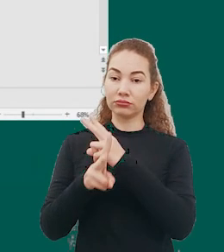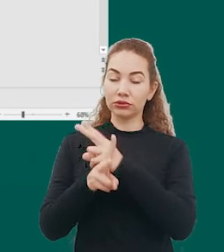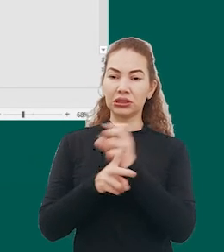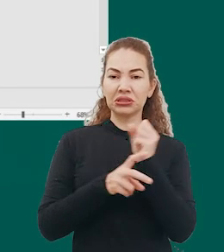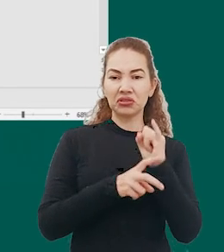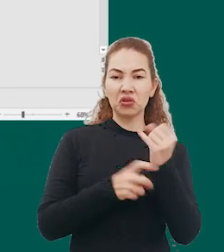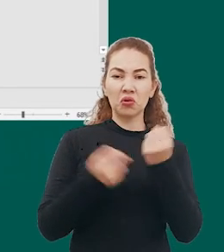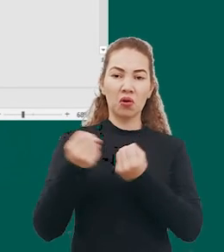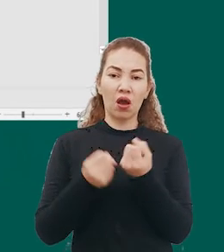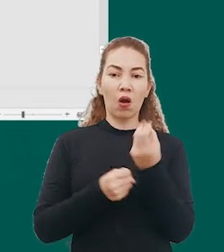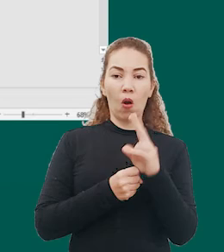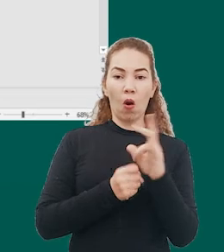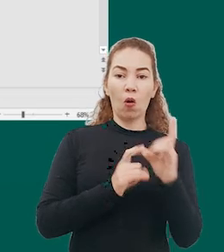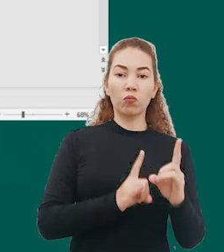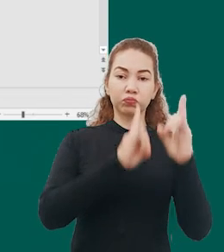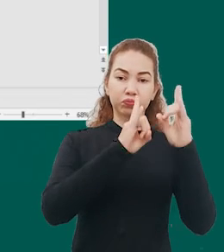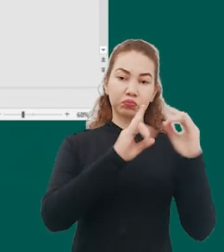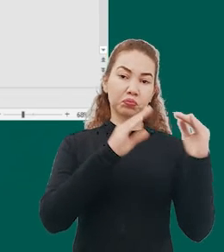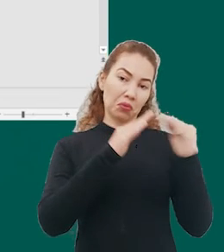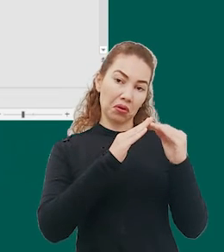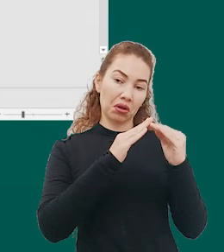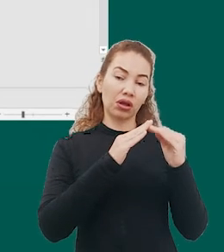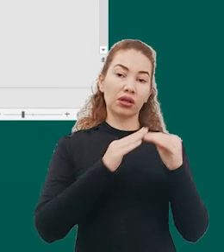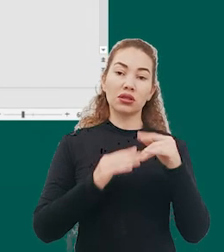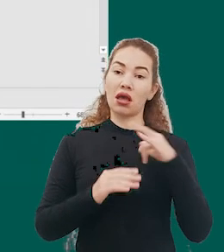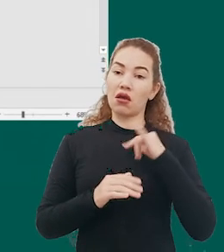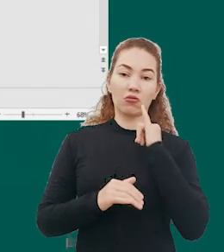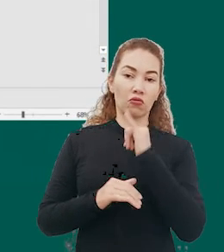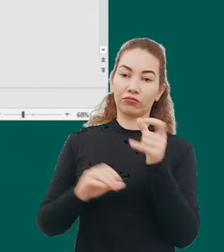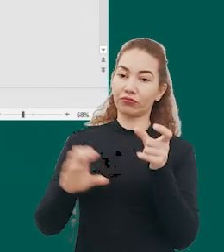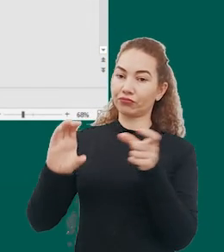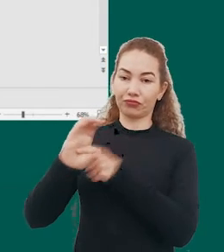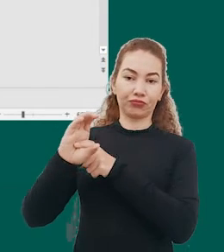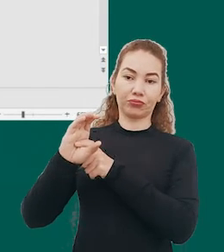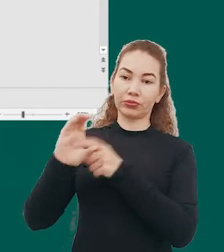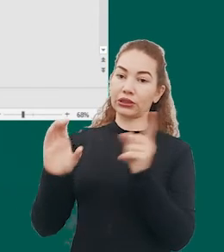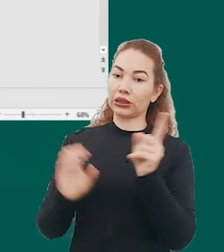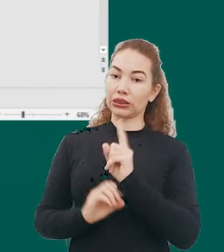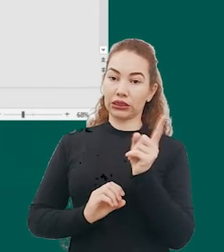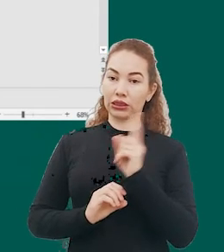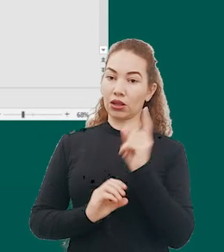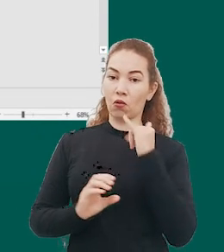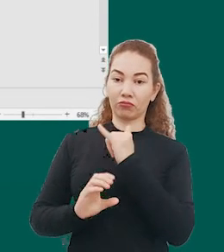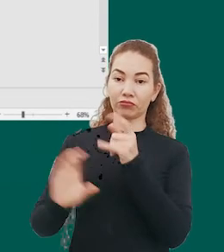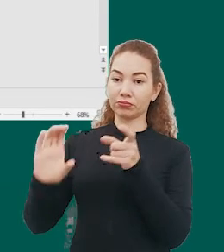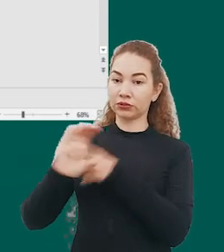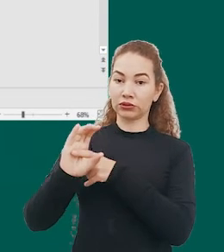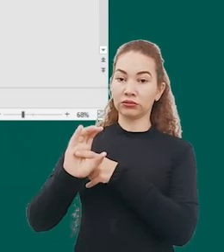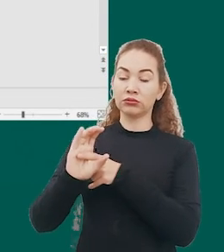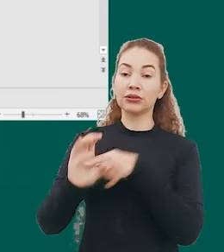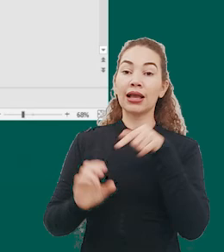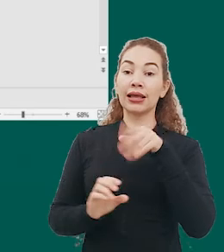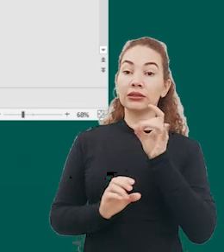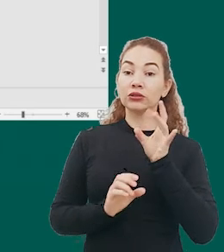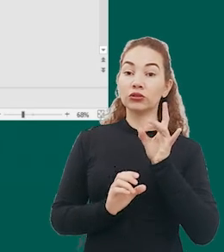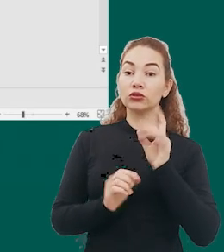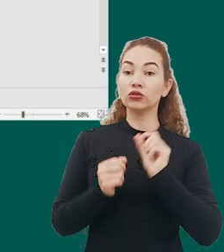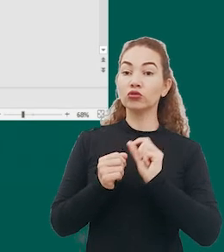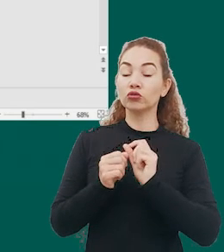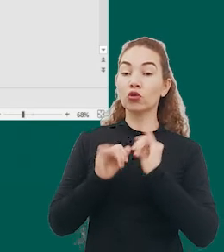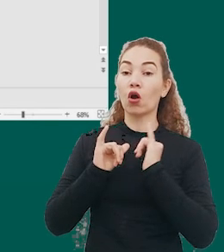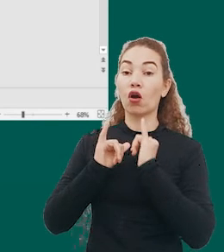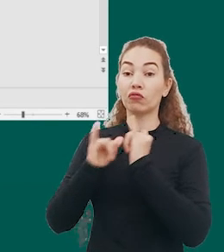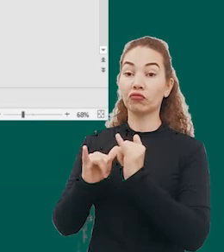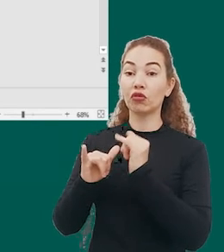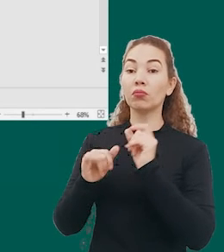um veículo, eu não vou informar em dívidas, tá? Não é informado em dívidas. ele somente vai ser